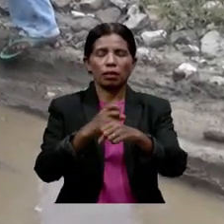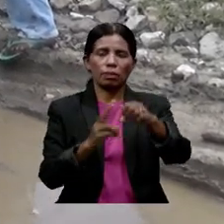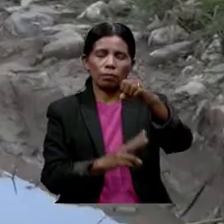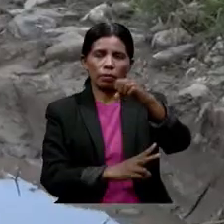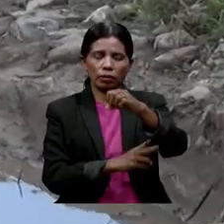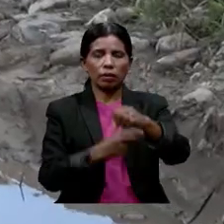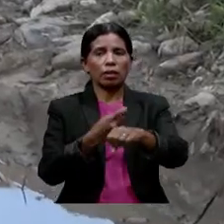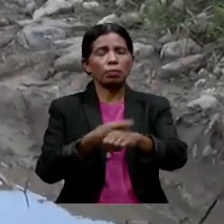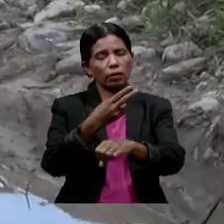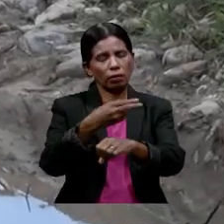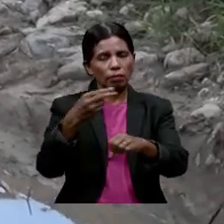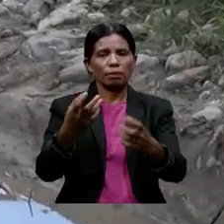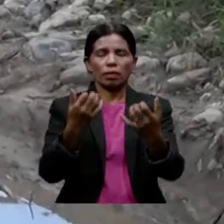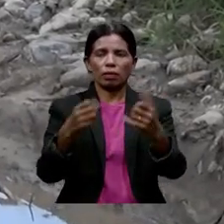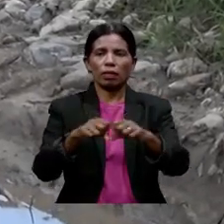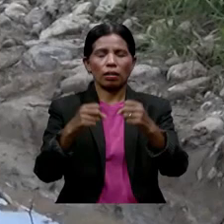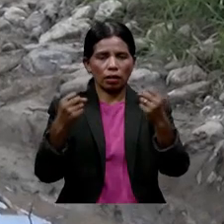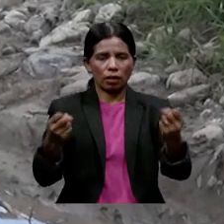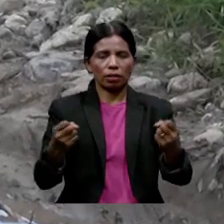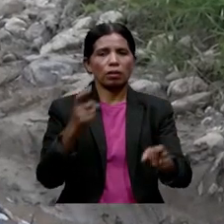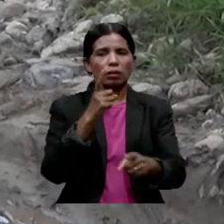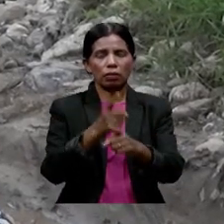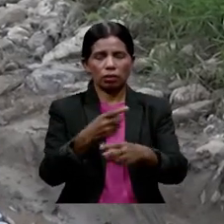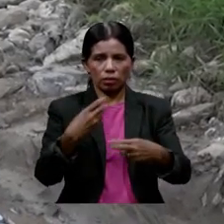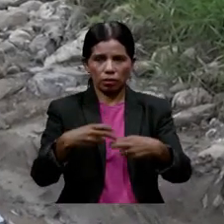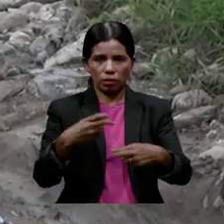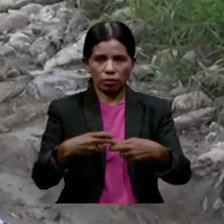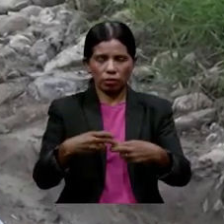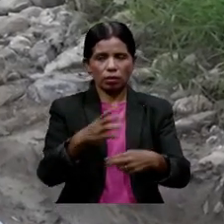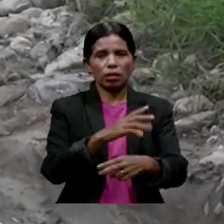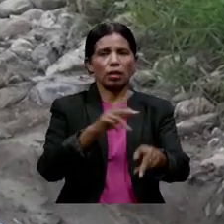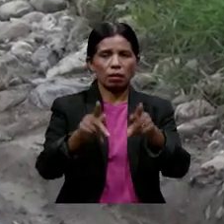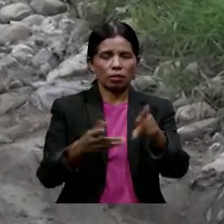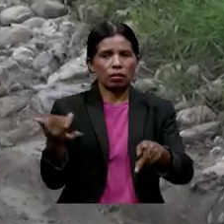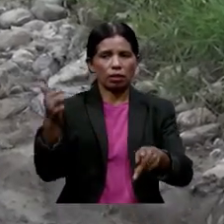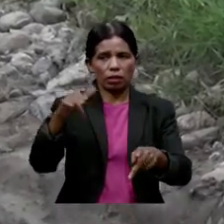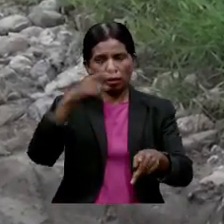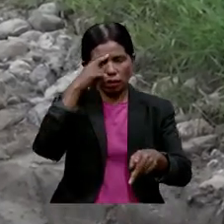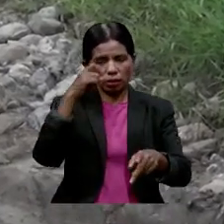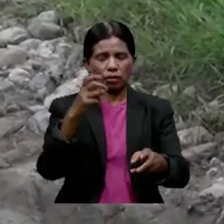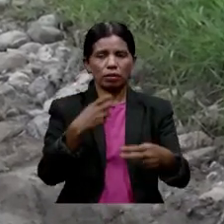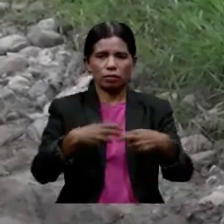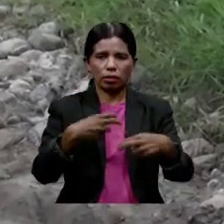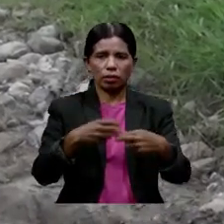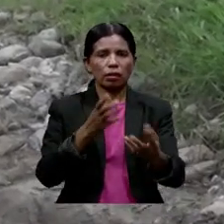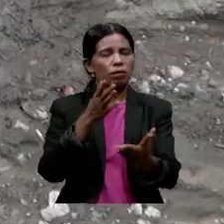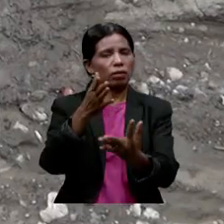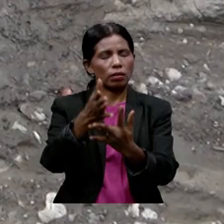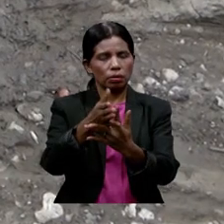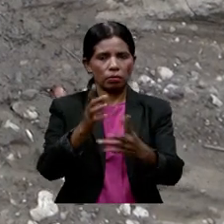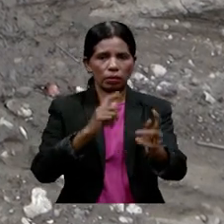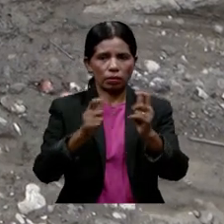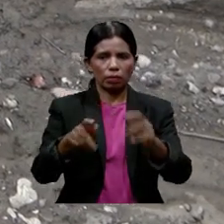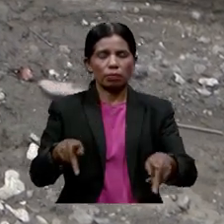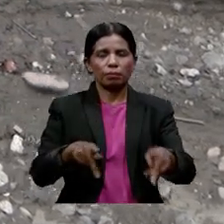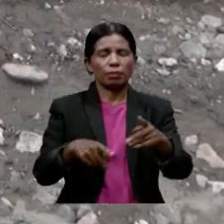ocupação Indonésia, da dá um ato grave, onde dificulta movimento comunidade Nian, tamba Sussara, a tua acesso para transporte público. Udan, lá